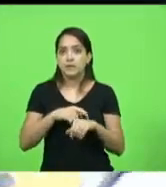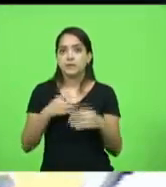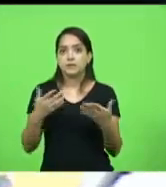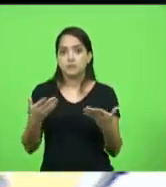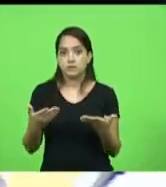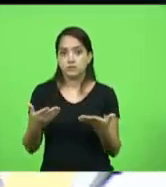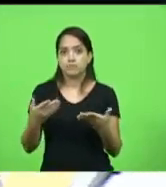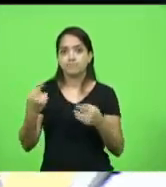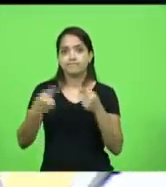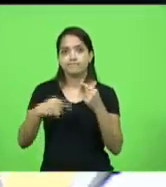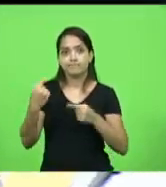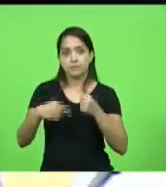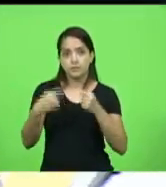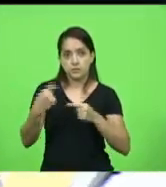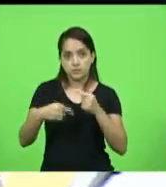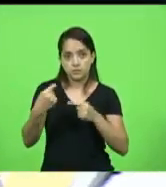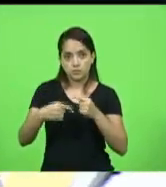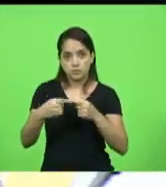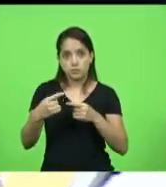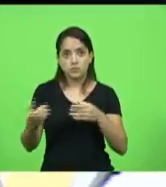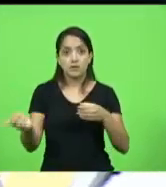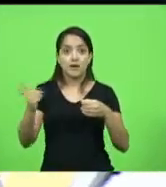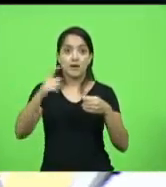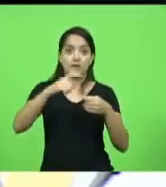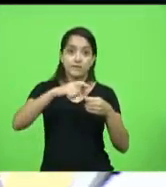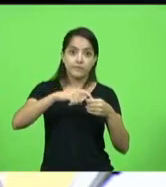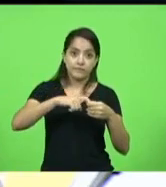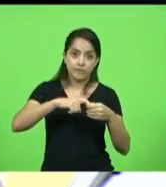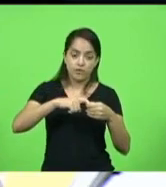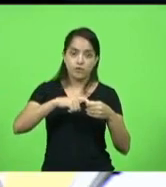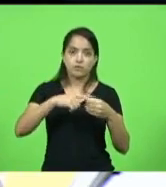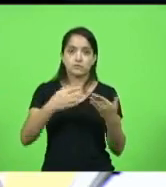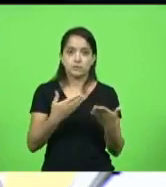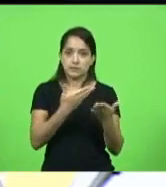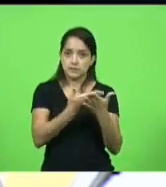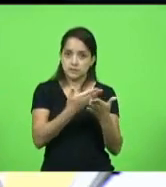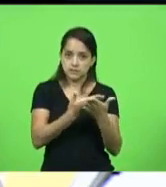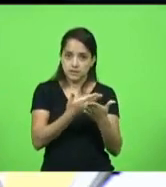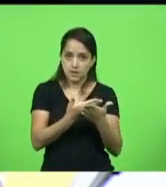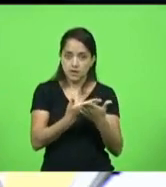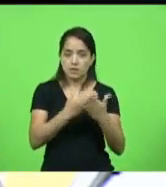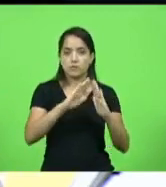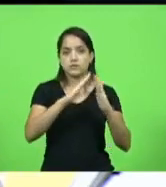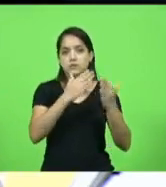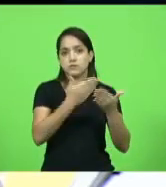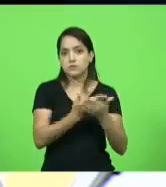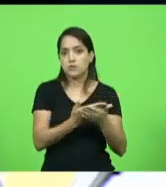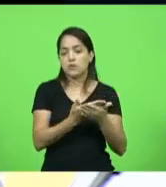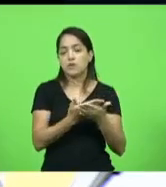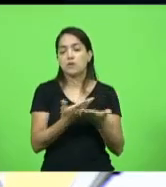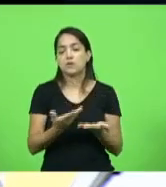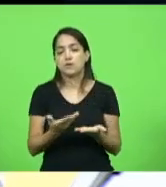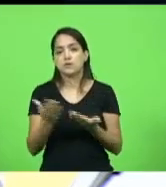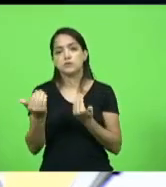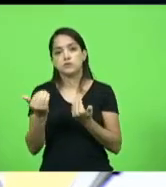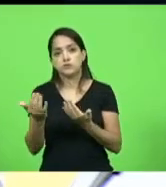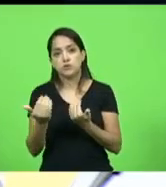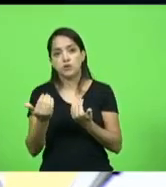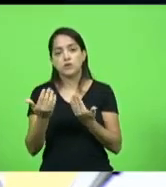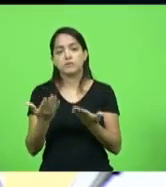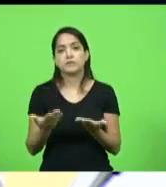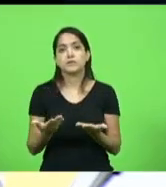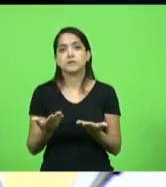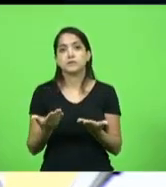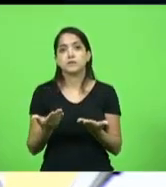de discutir justamente a volta das aulas, o retorno das crianças, dos jovens, dos alunos, dos estudantes,